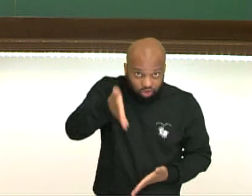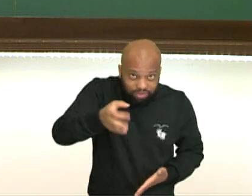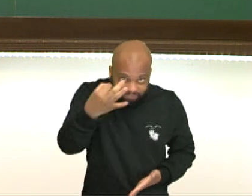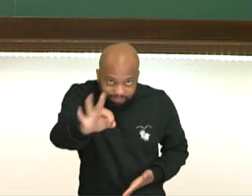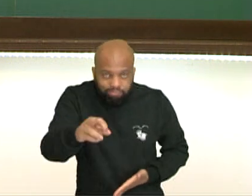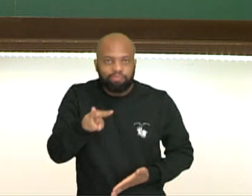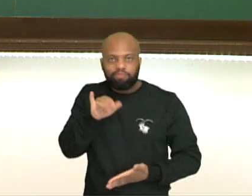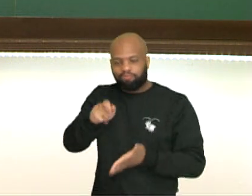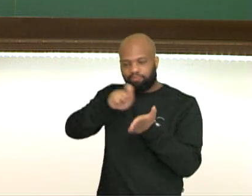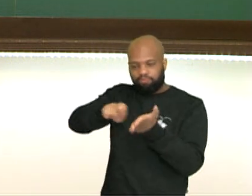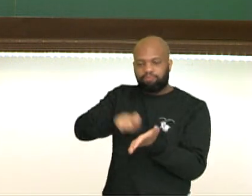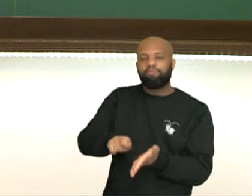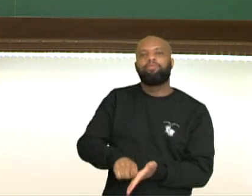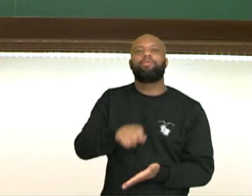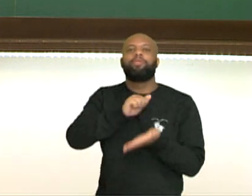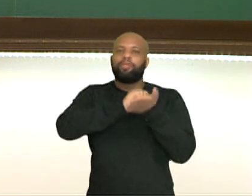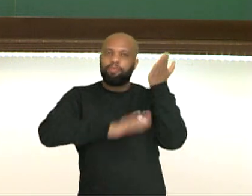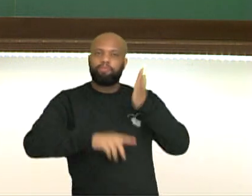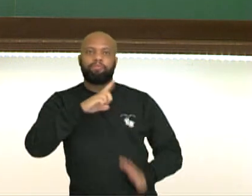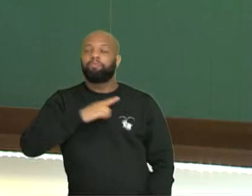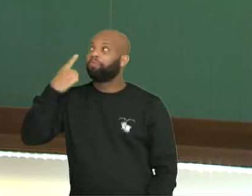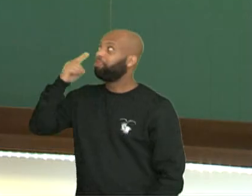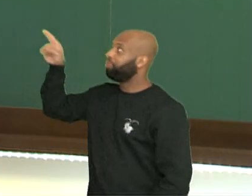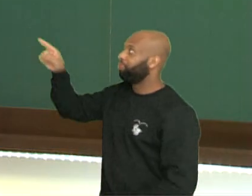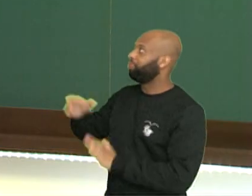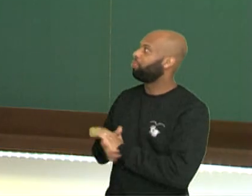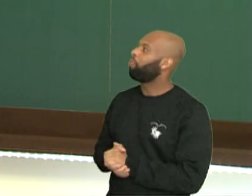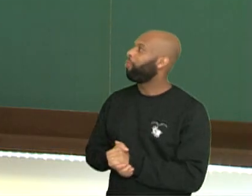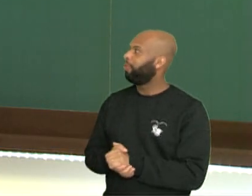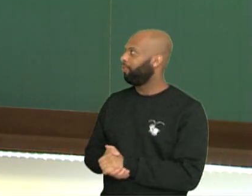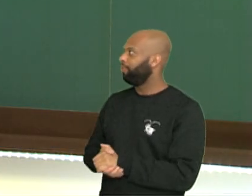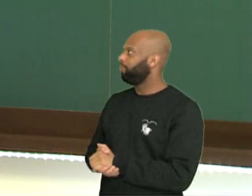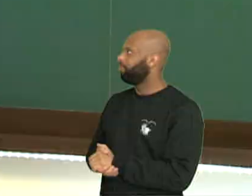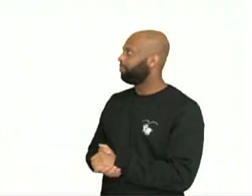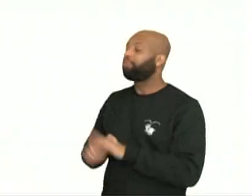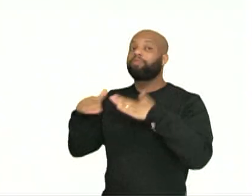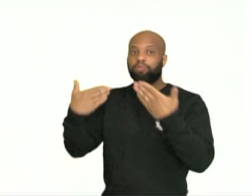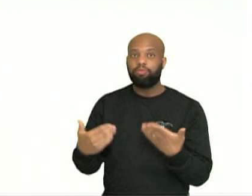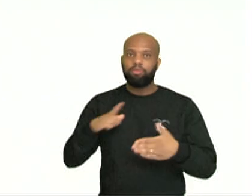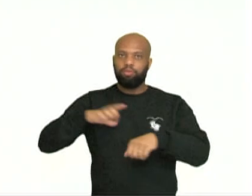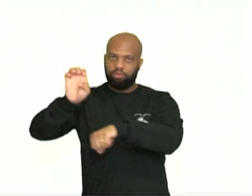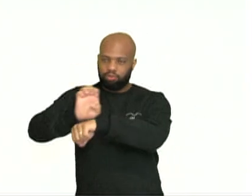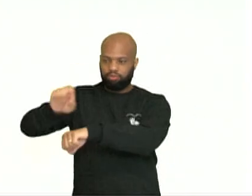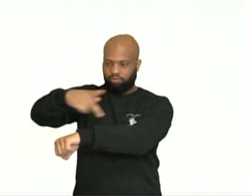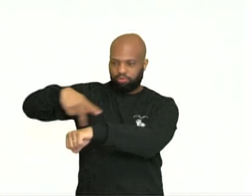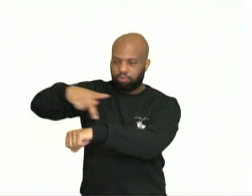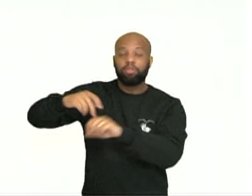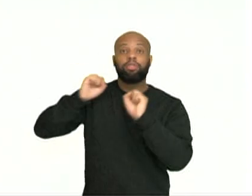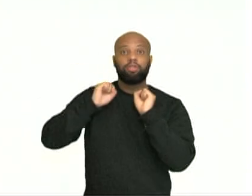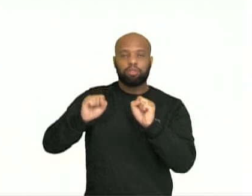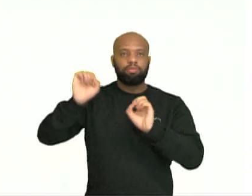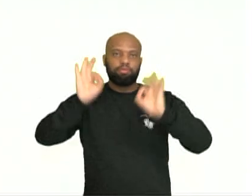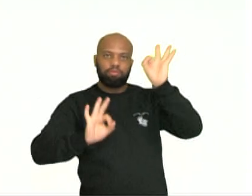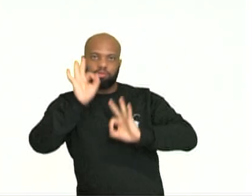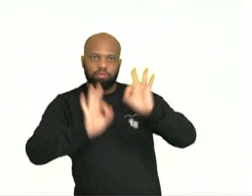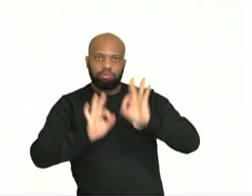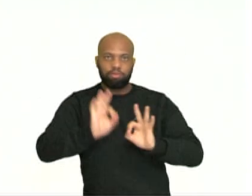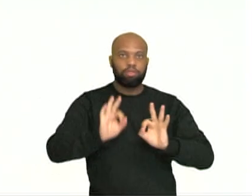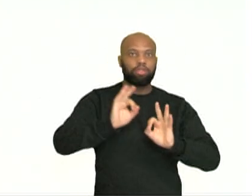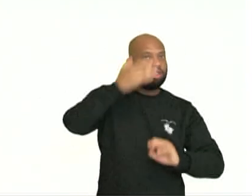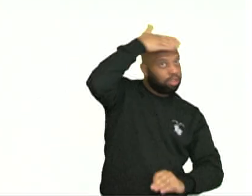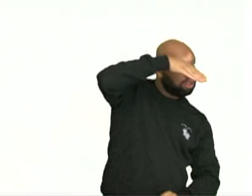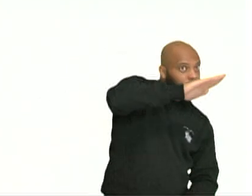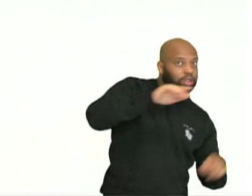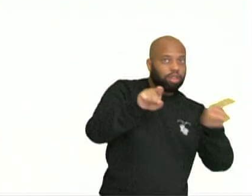de conceitos, nós vamos fazer uma atividade. Nela diz o seguinte: os estados nacionais podem se organizar como república